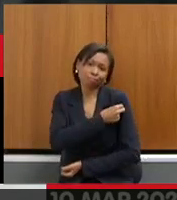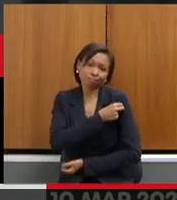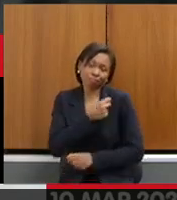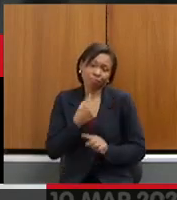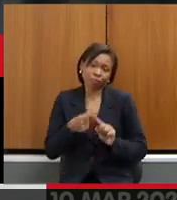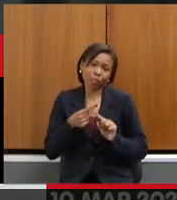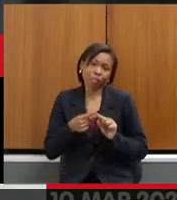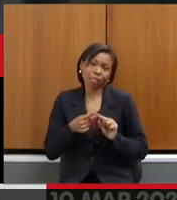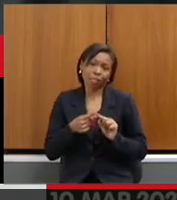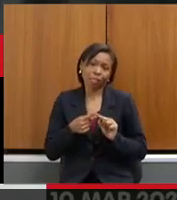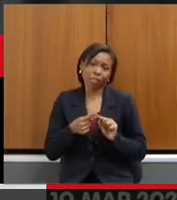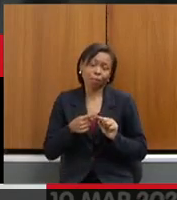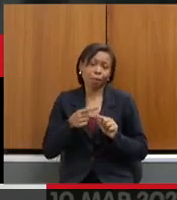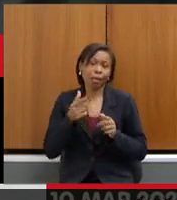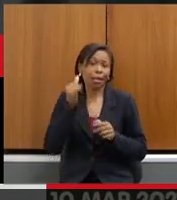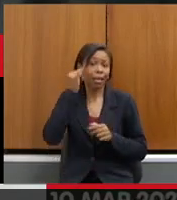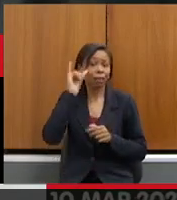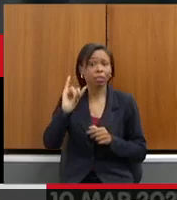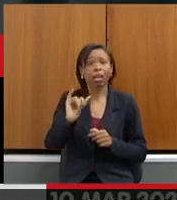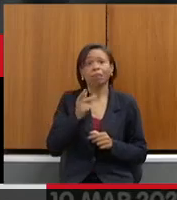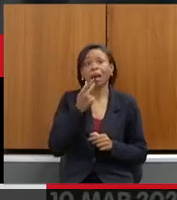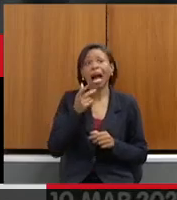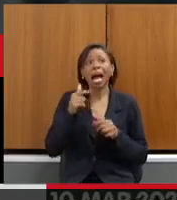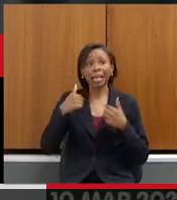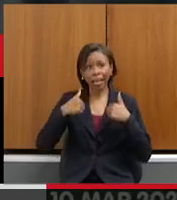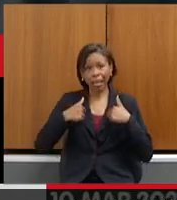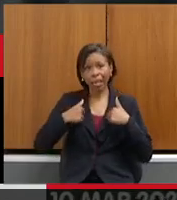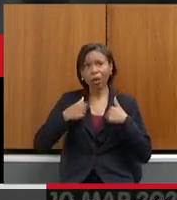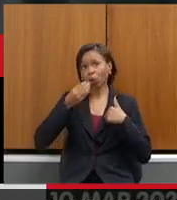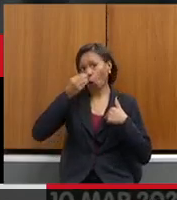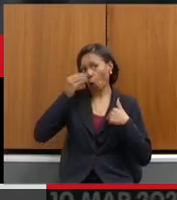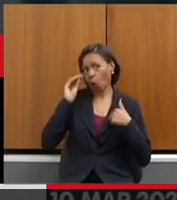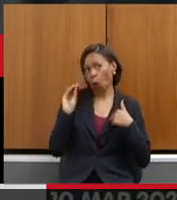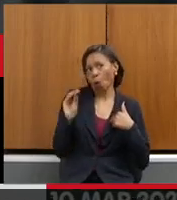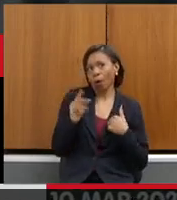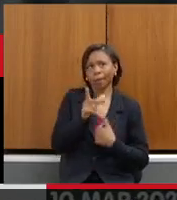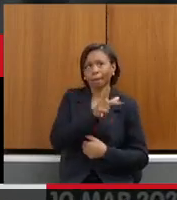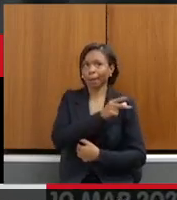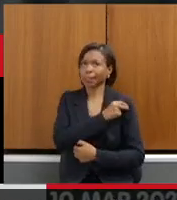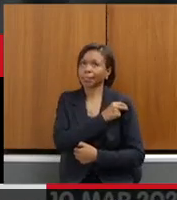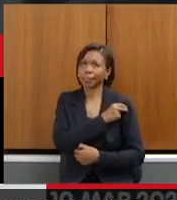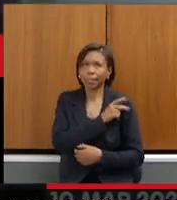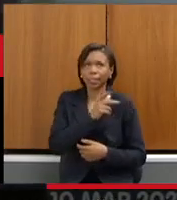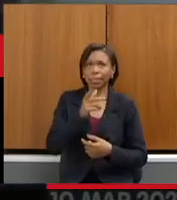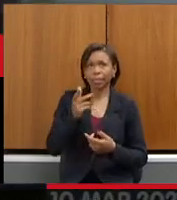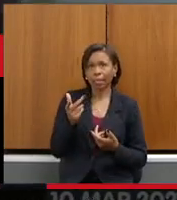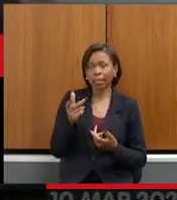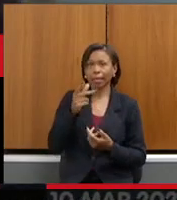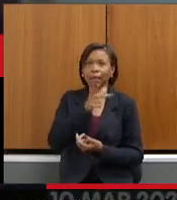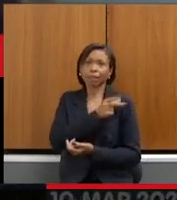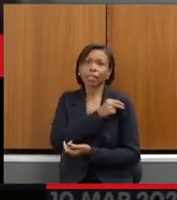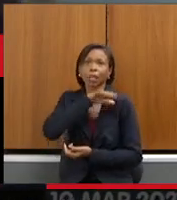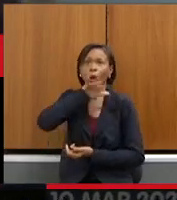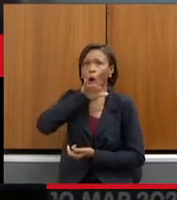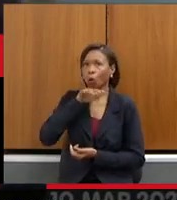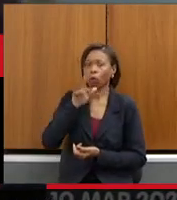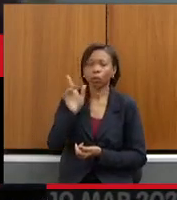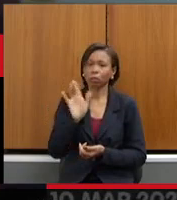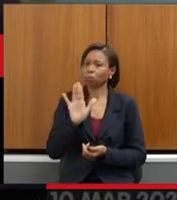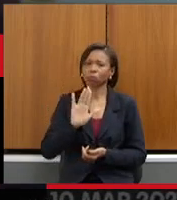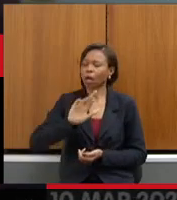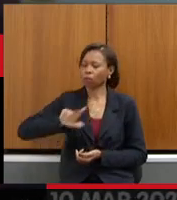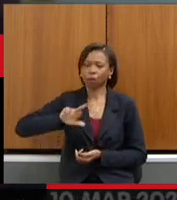que só falou não parecer que eu era contra a vacina o que eu achava que uma vacina não servia que eu acho que nós todos temos que ser vacinado